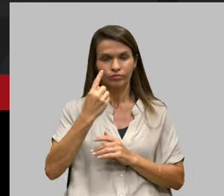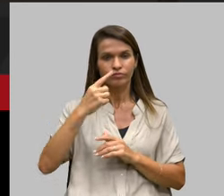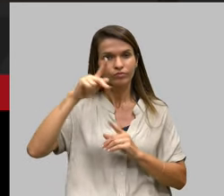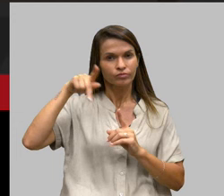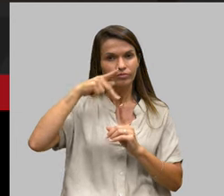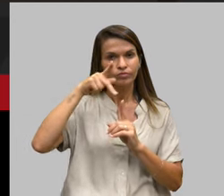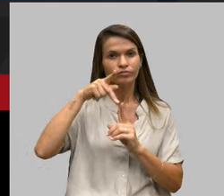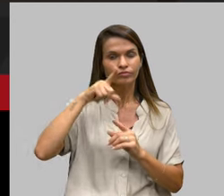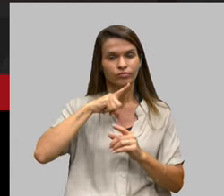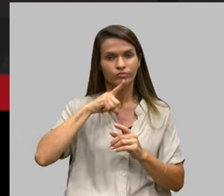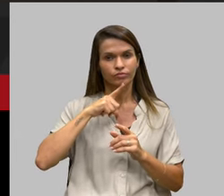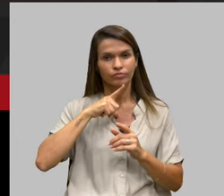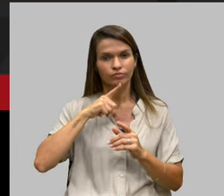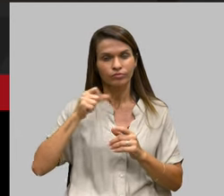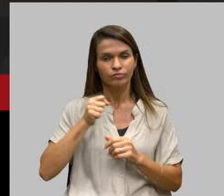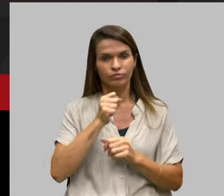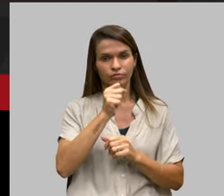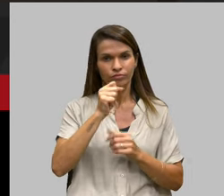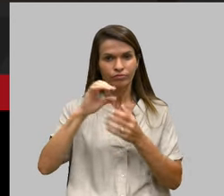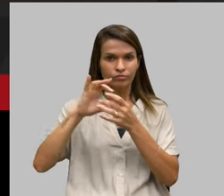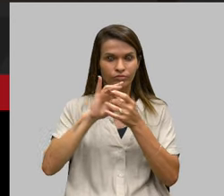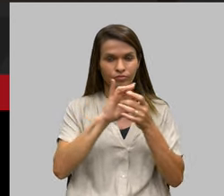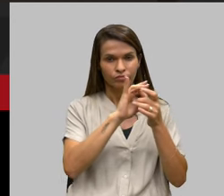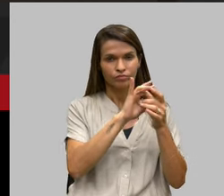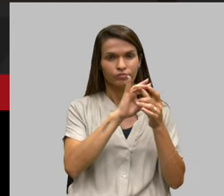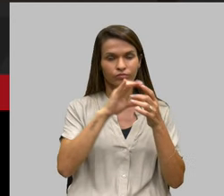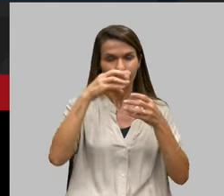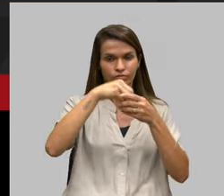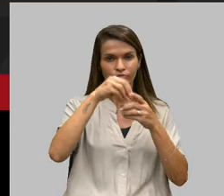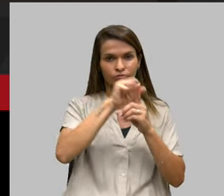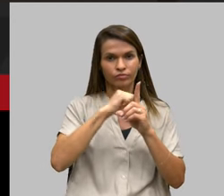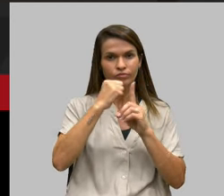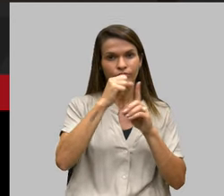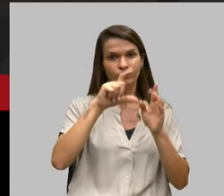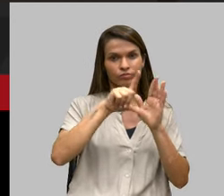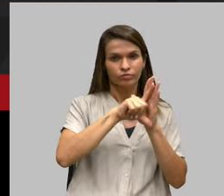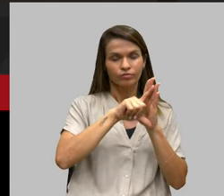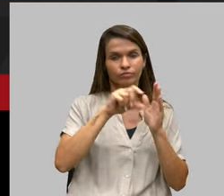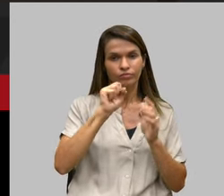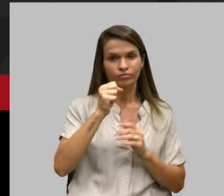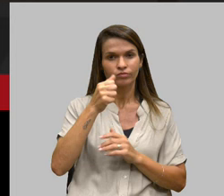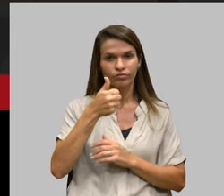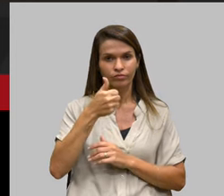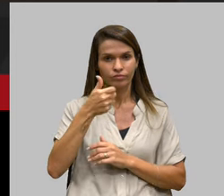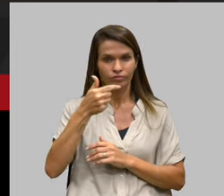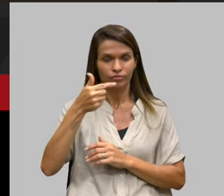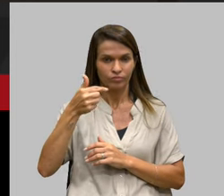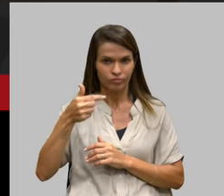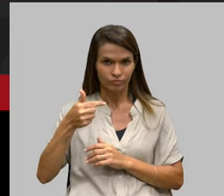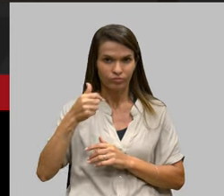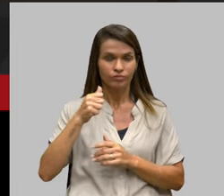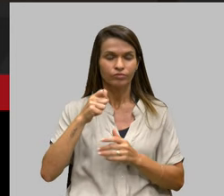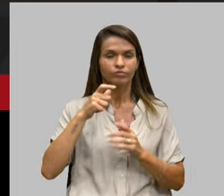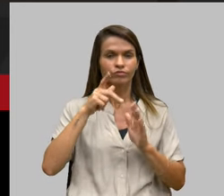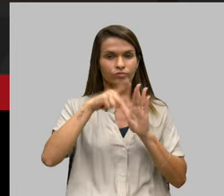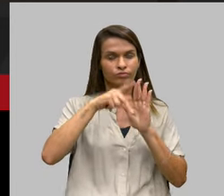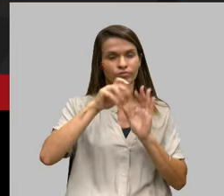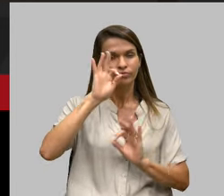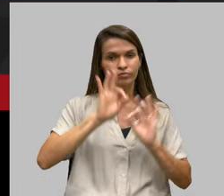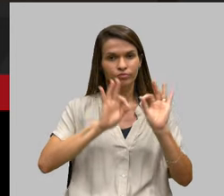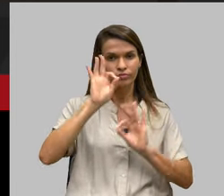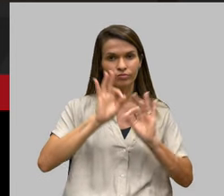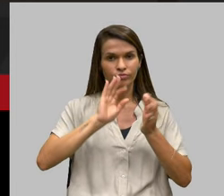a estar inserida no contexto da Seguridade Social e a Lei 8212 estabelece então o plano de organização e